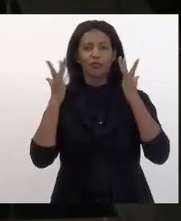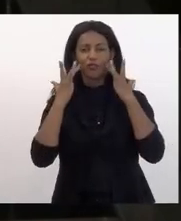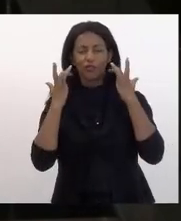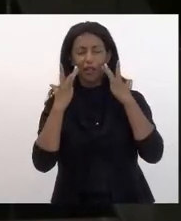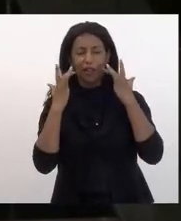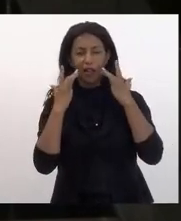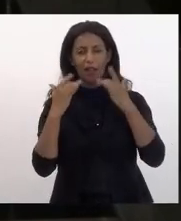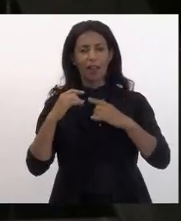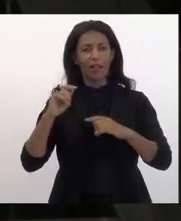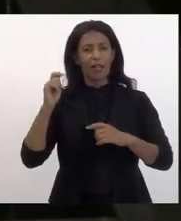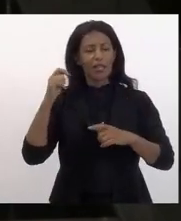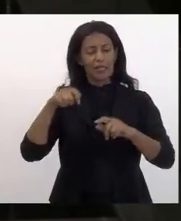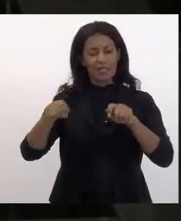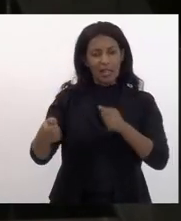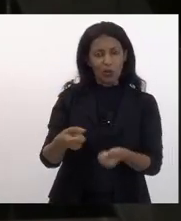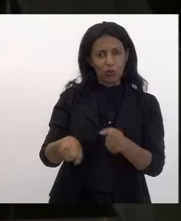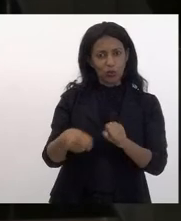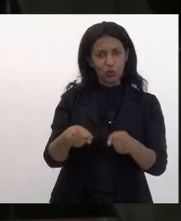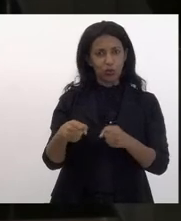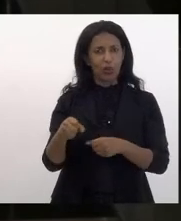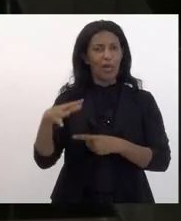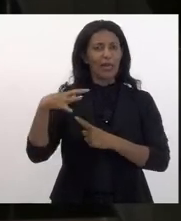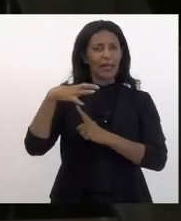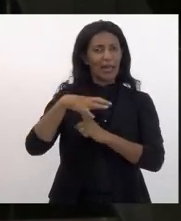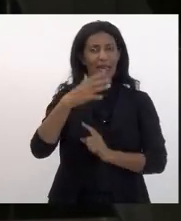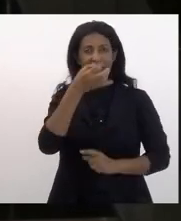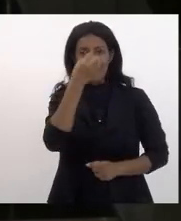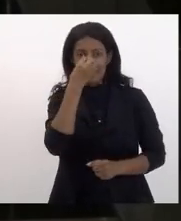teatros, salões de jogos, circos,